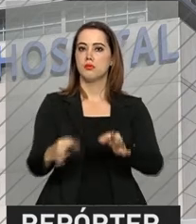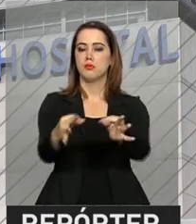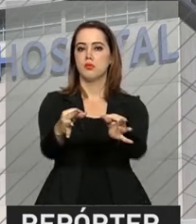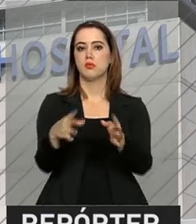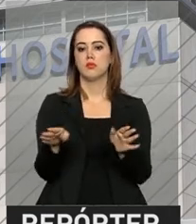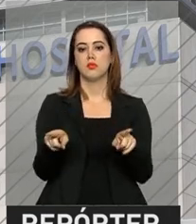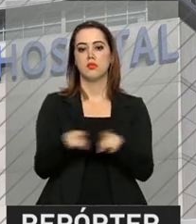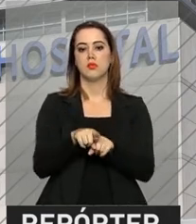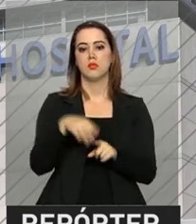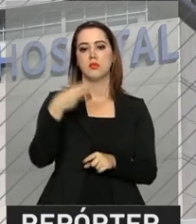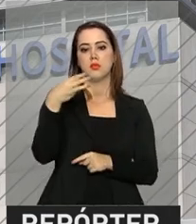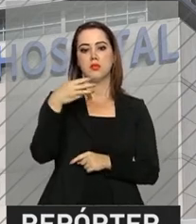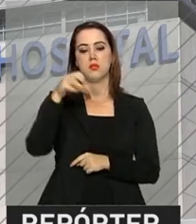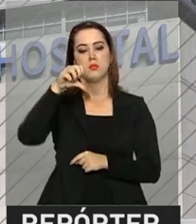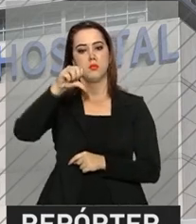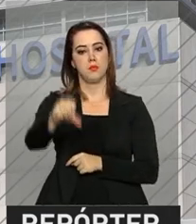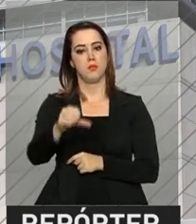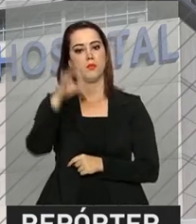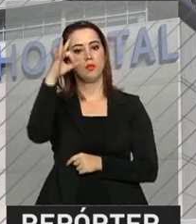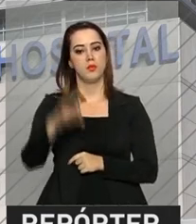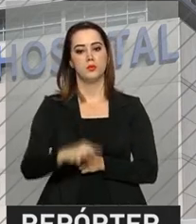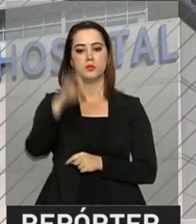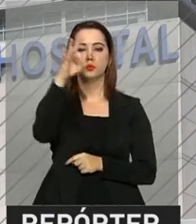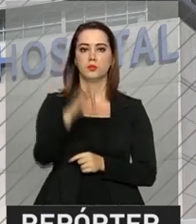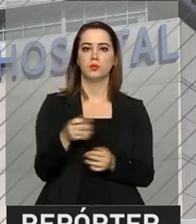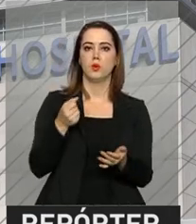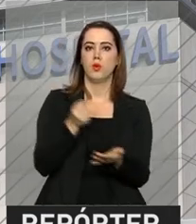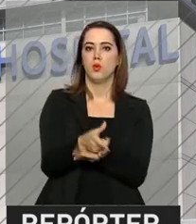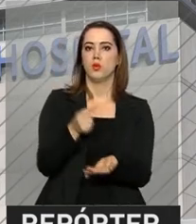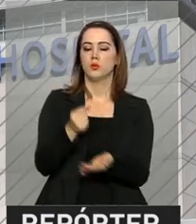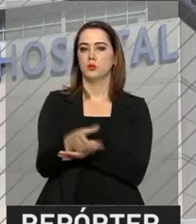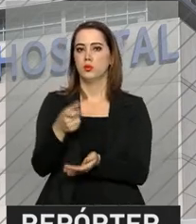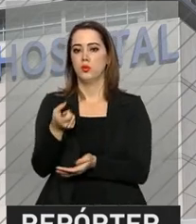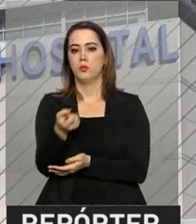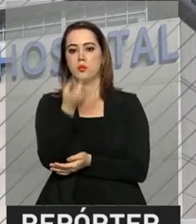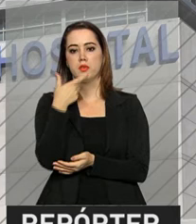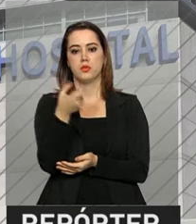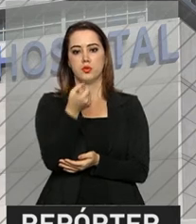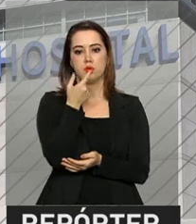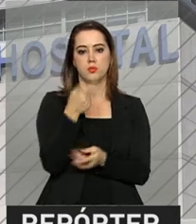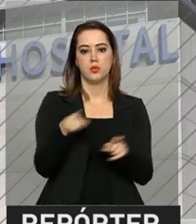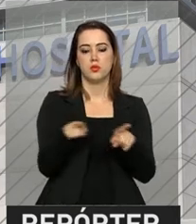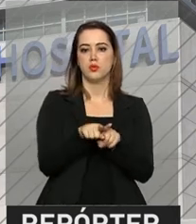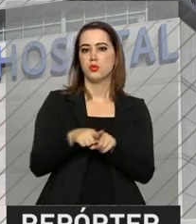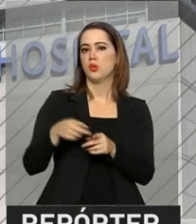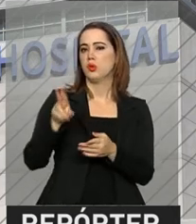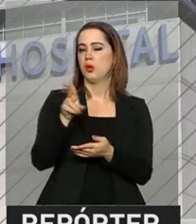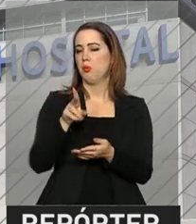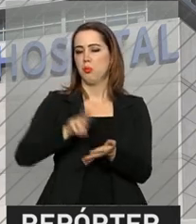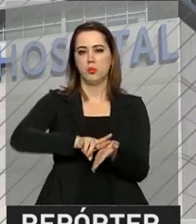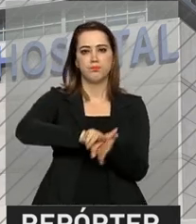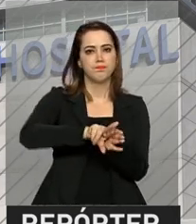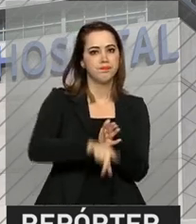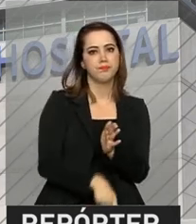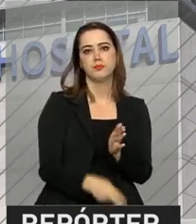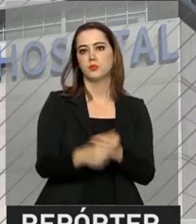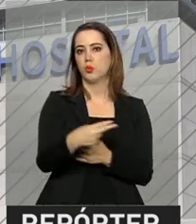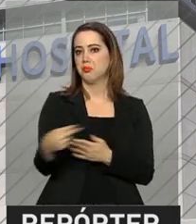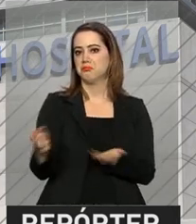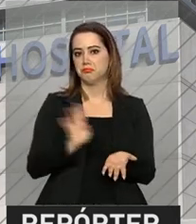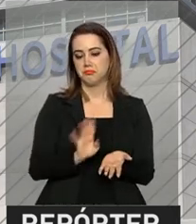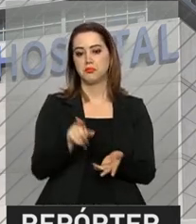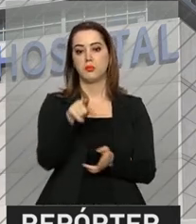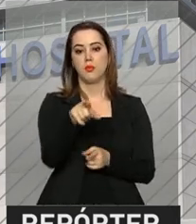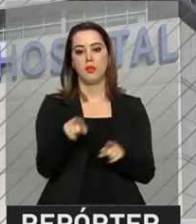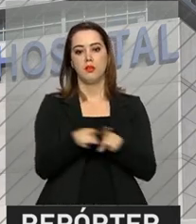de medicamentos e insumos como material hospitalar. As reduções de gastos e renegociações não causaram prejuízo